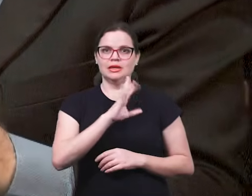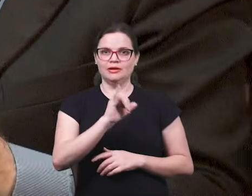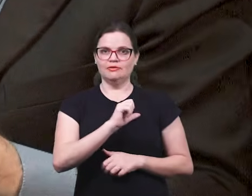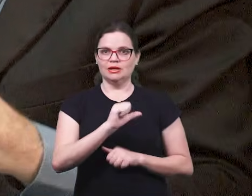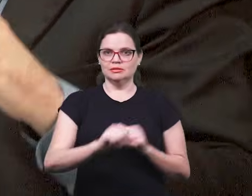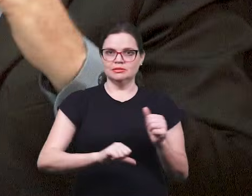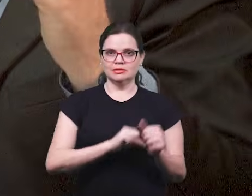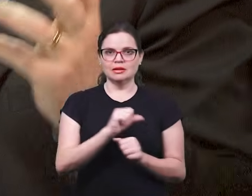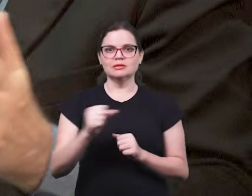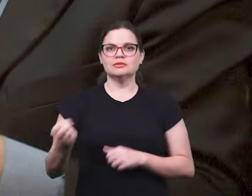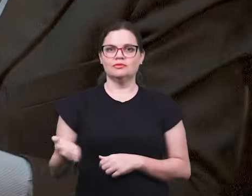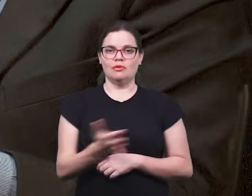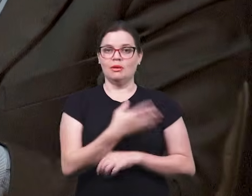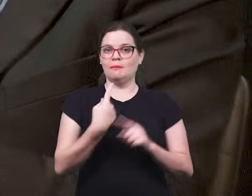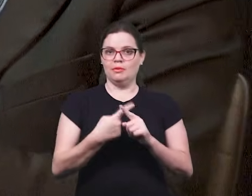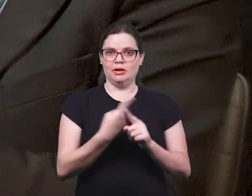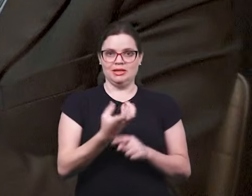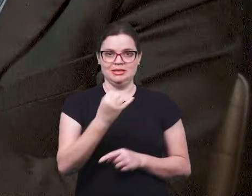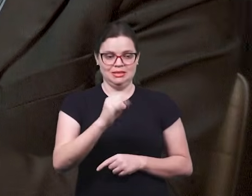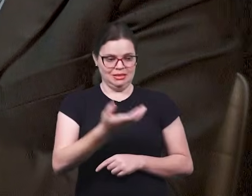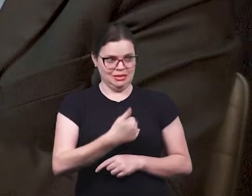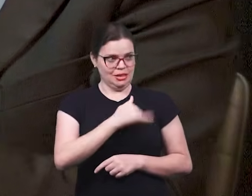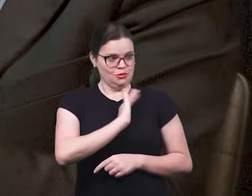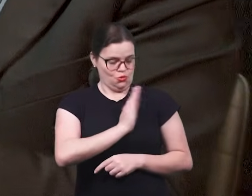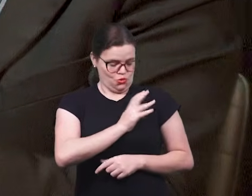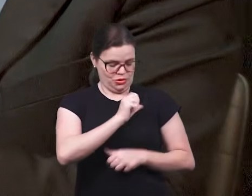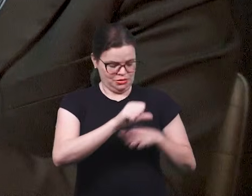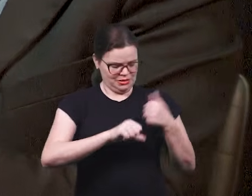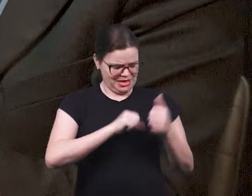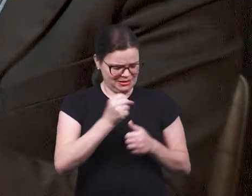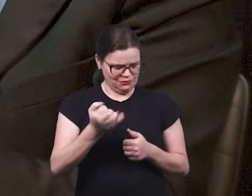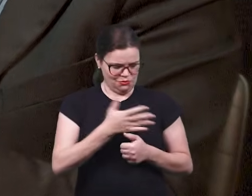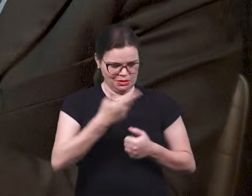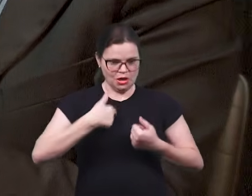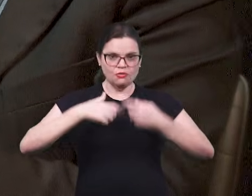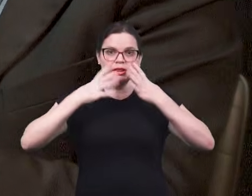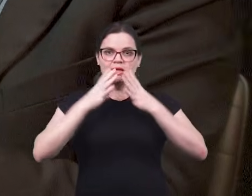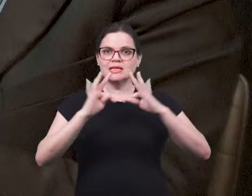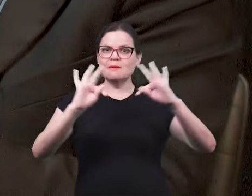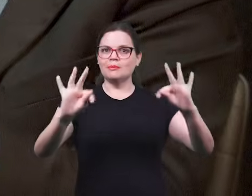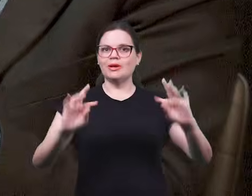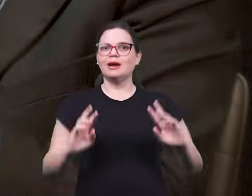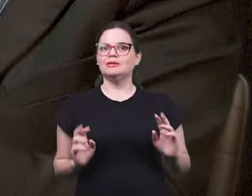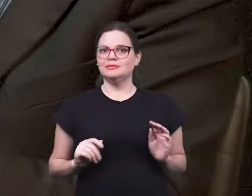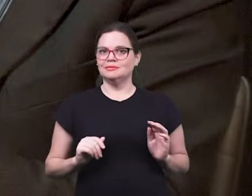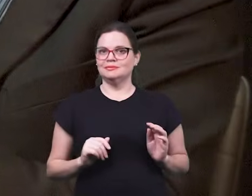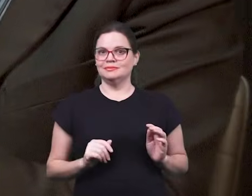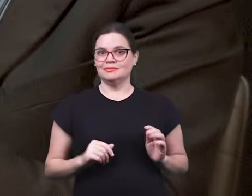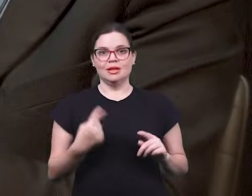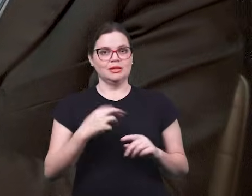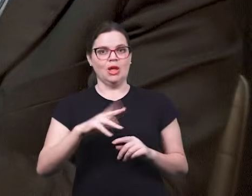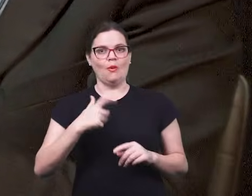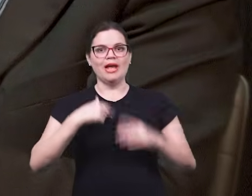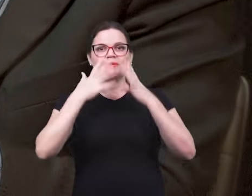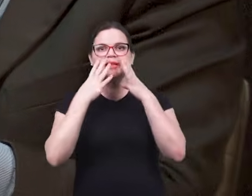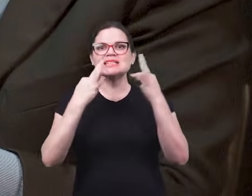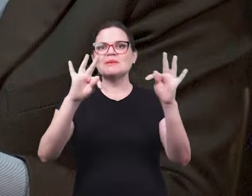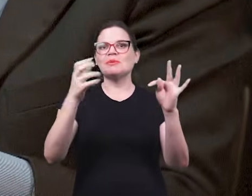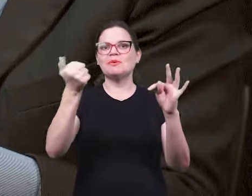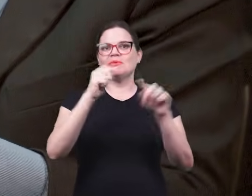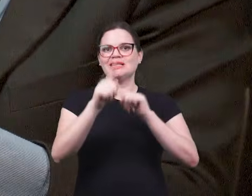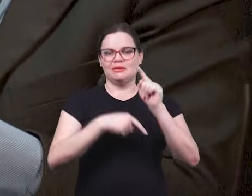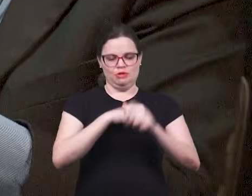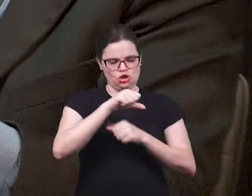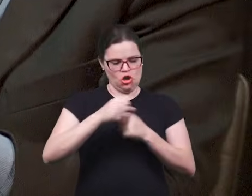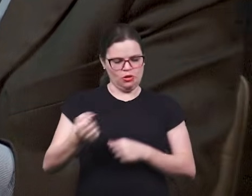fora. O exterior reflete o interior, não é o contrário. Deus muda o coração. E